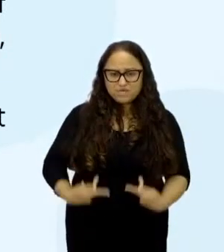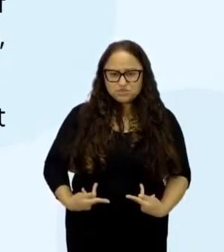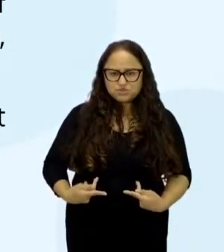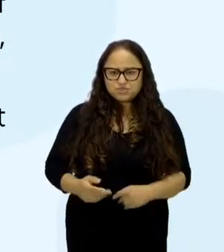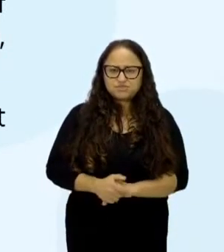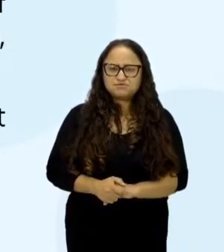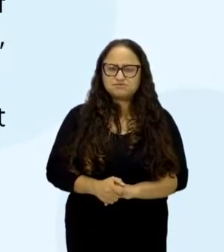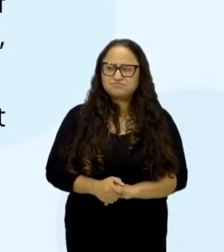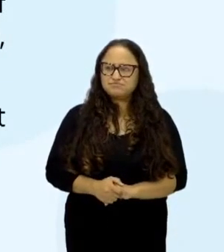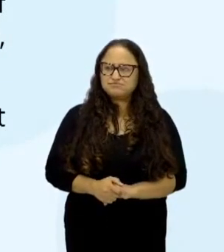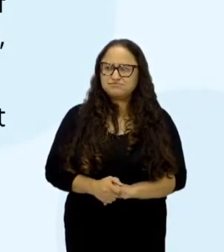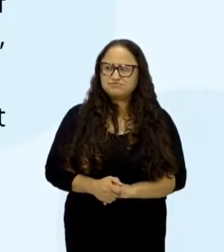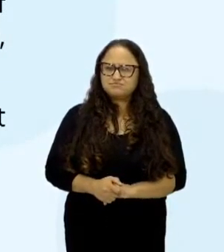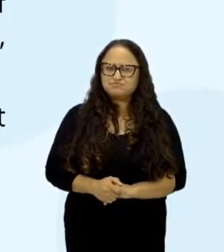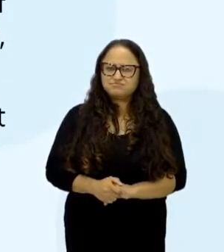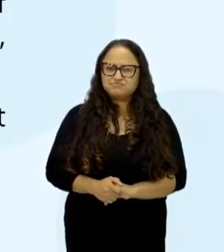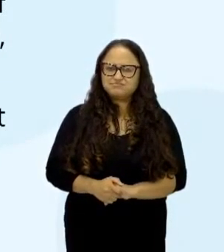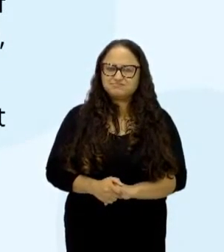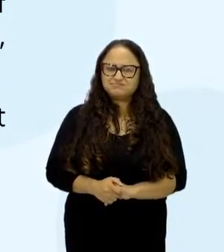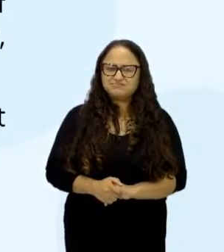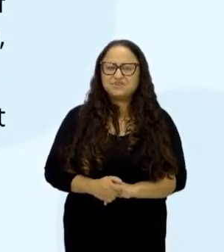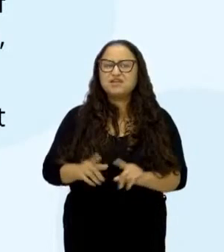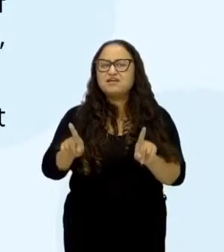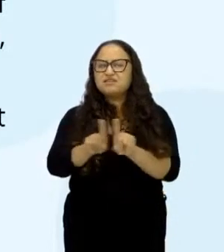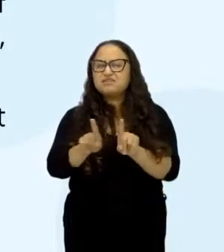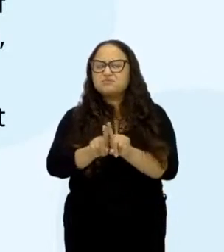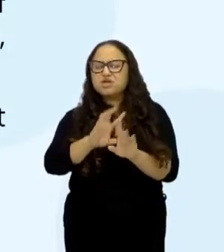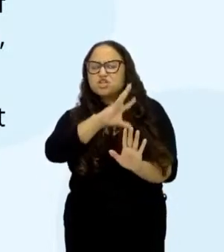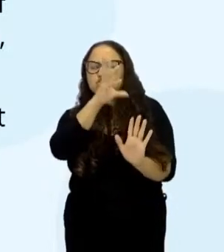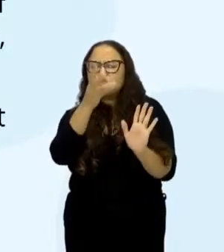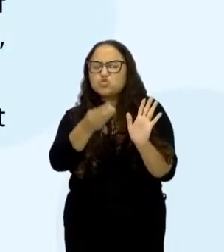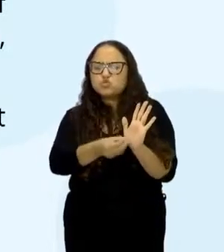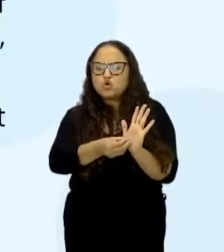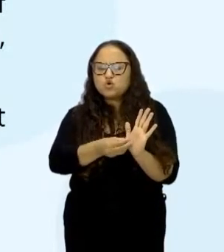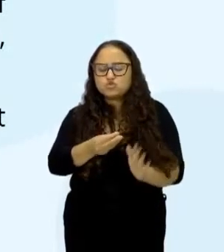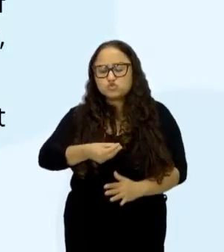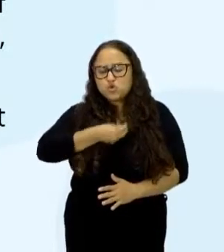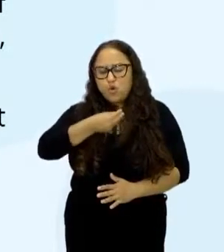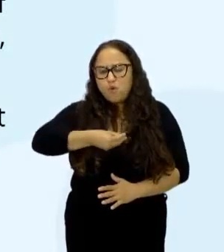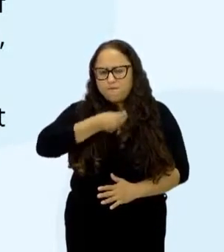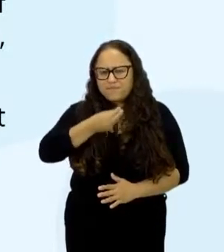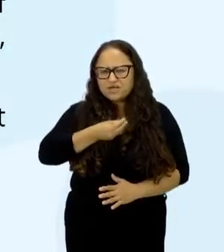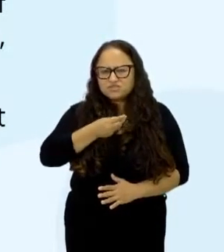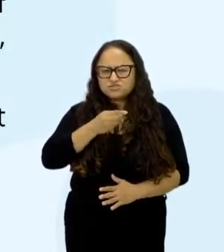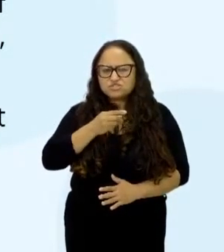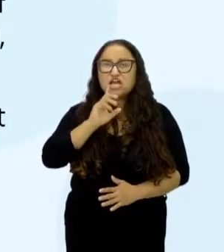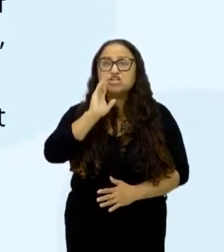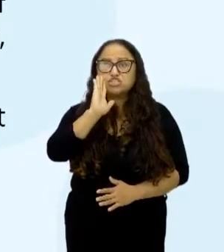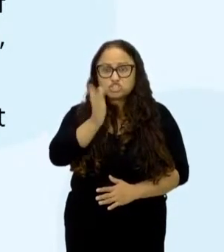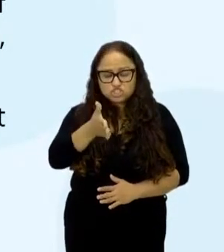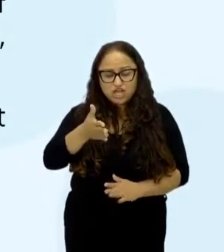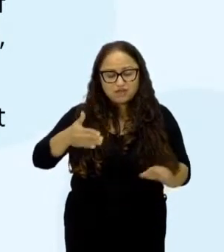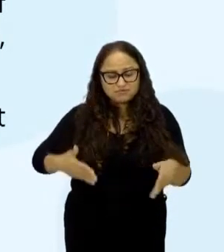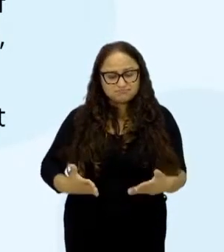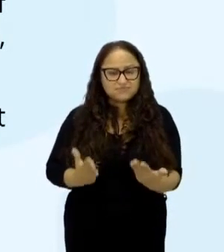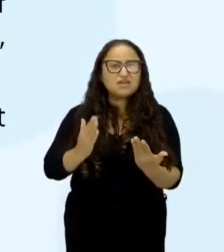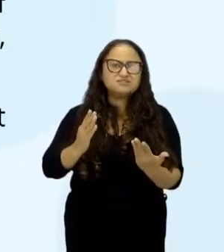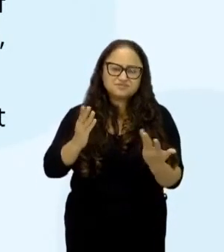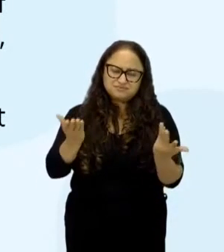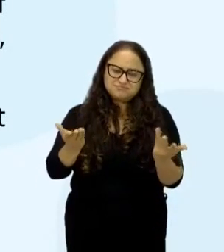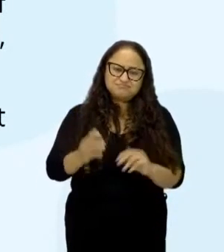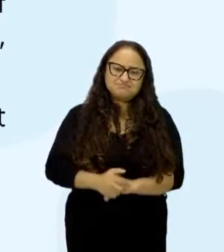humanos são aqueles direitos natos de todos os seres humanos, ou seja, você já nasce com